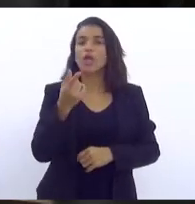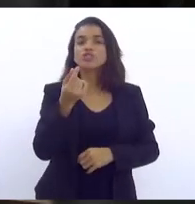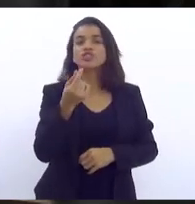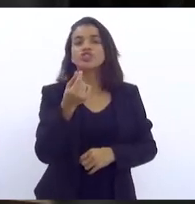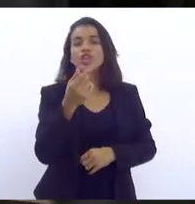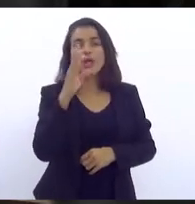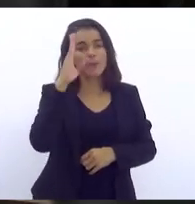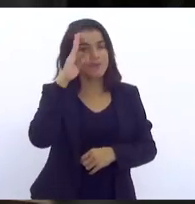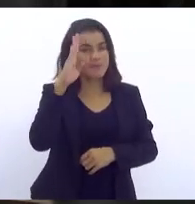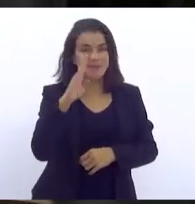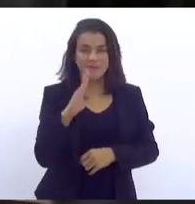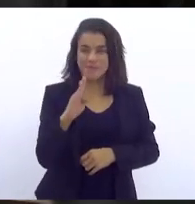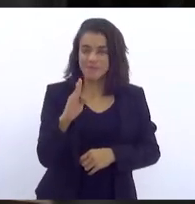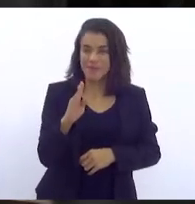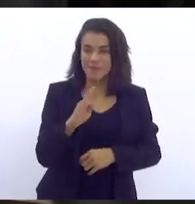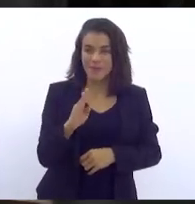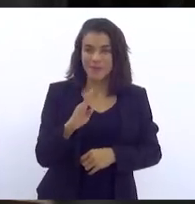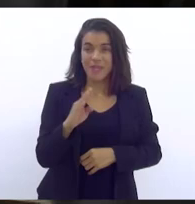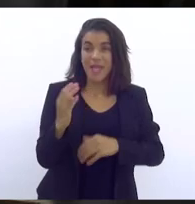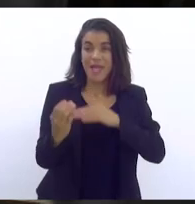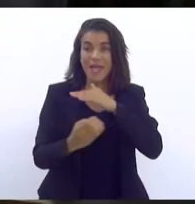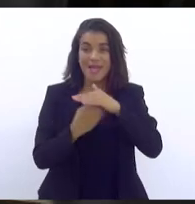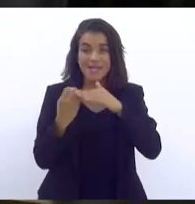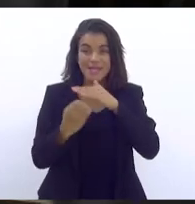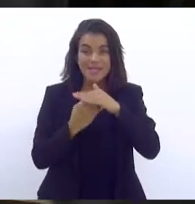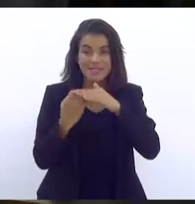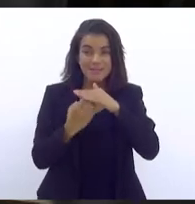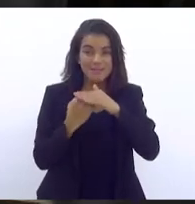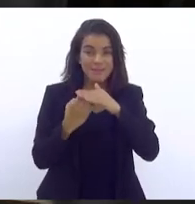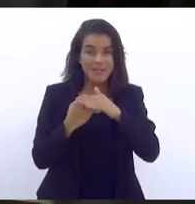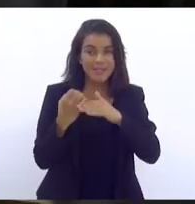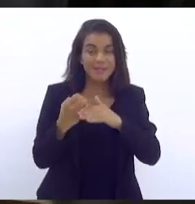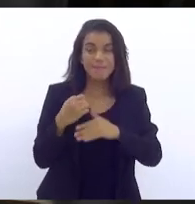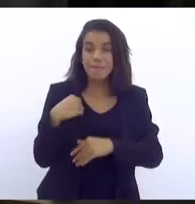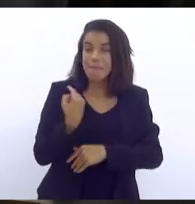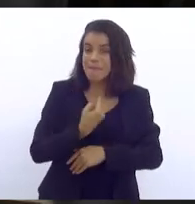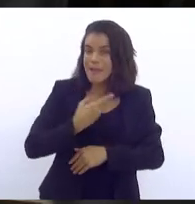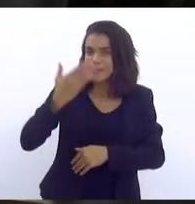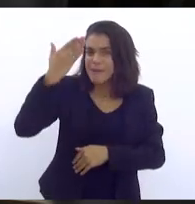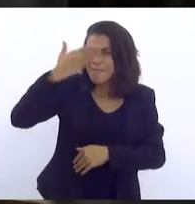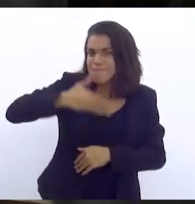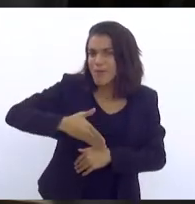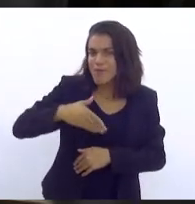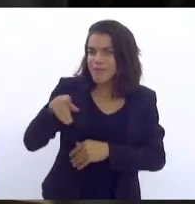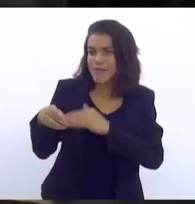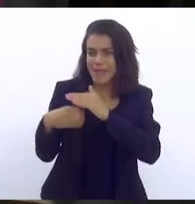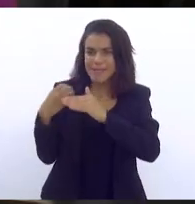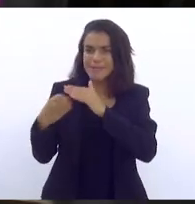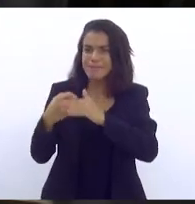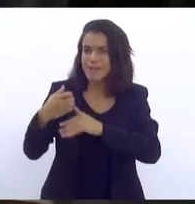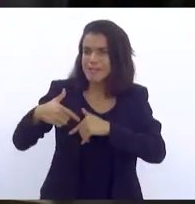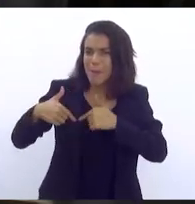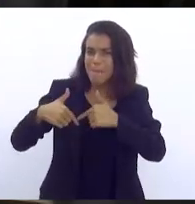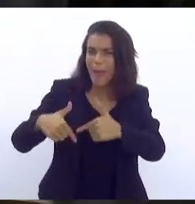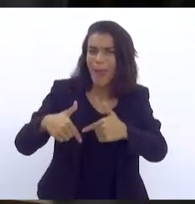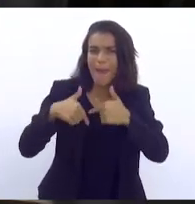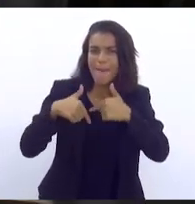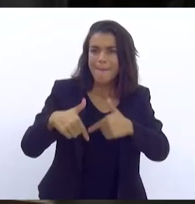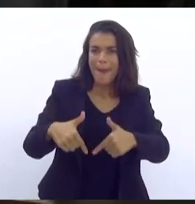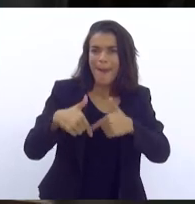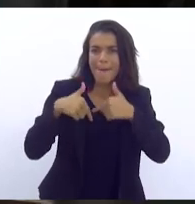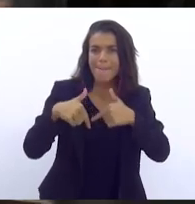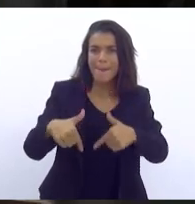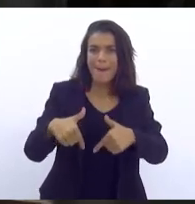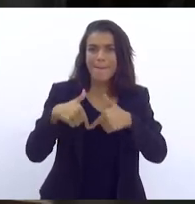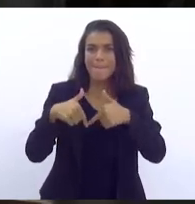não as pesso as empresas vão realizando a gente vai comprovando que elas realizaram e vai desembolsando